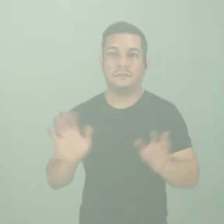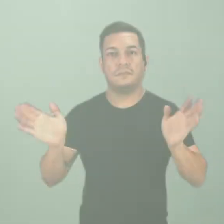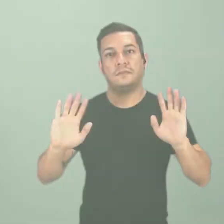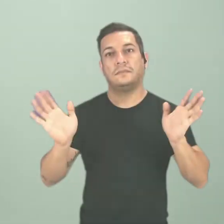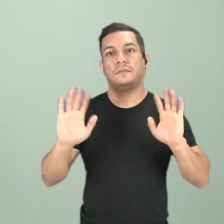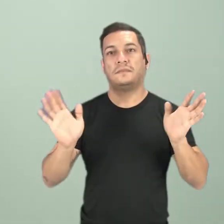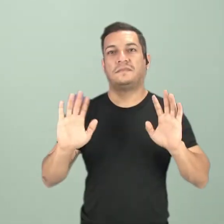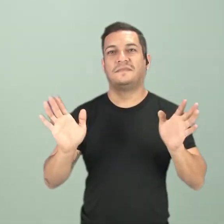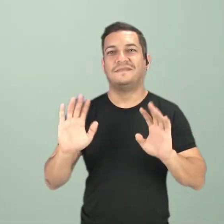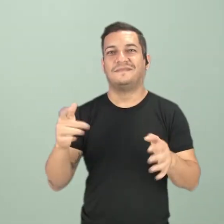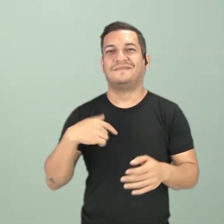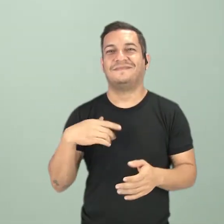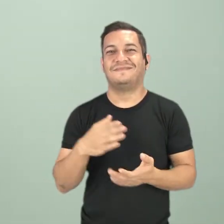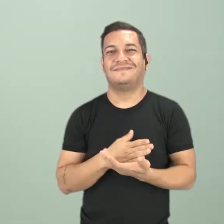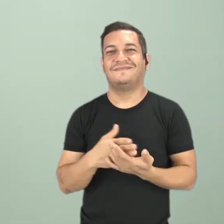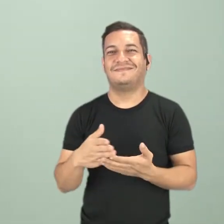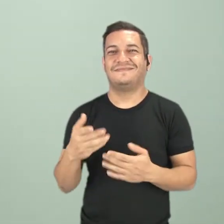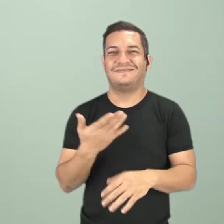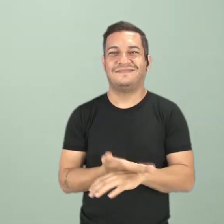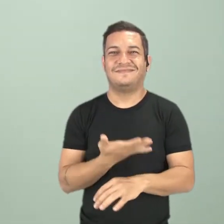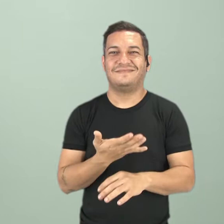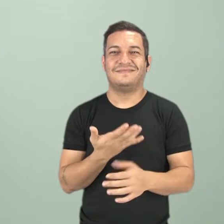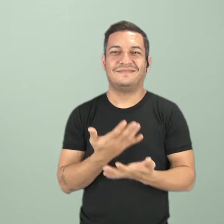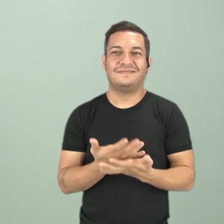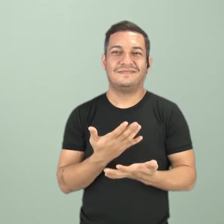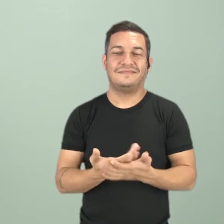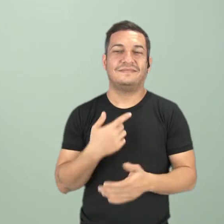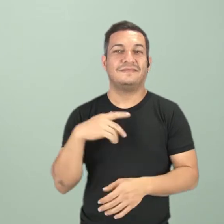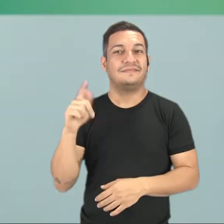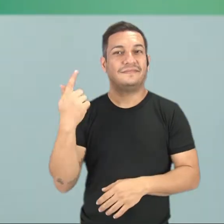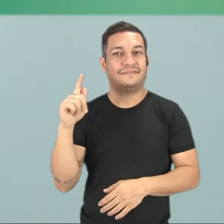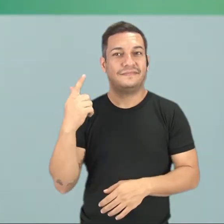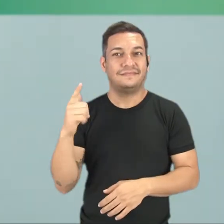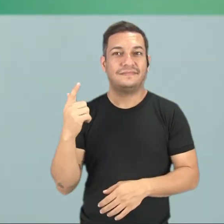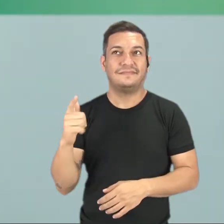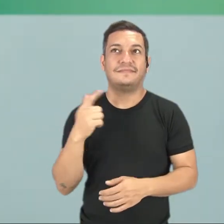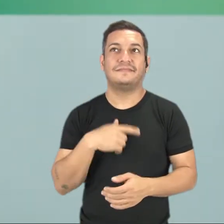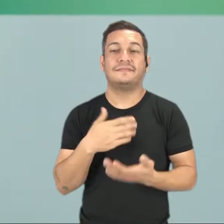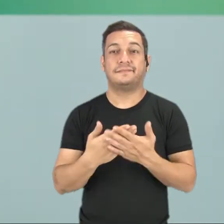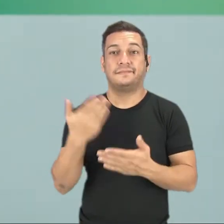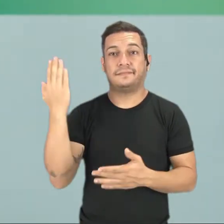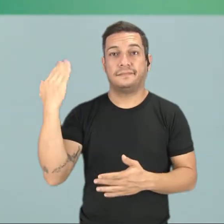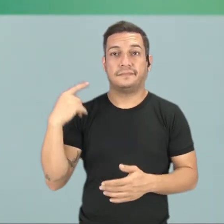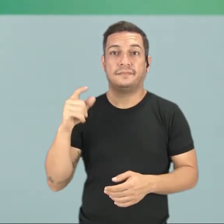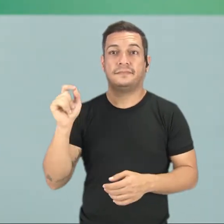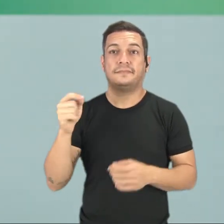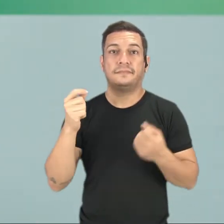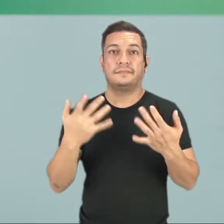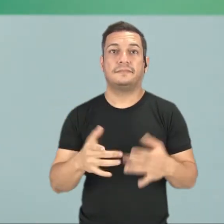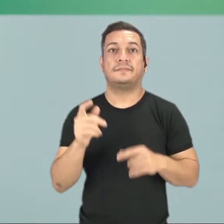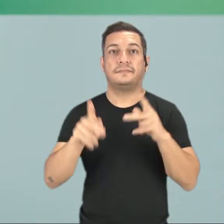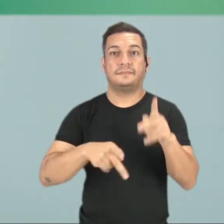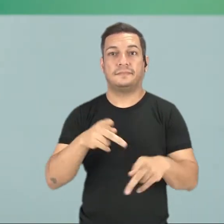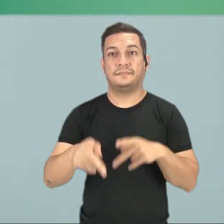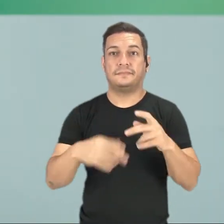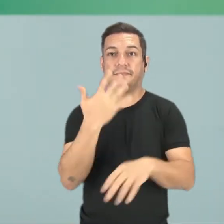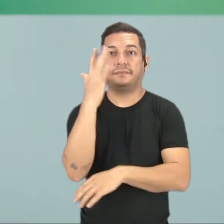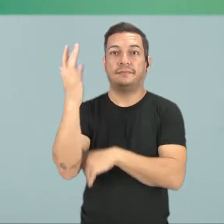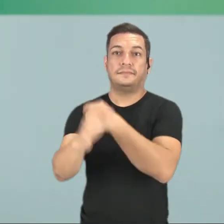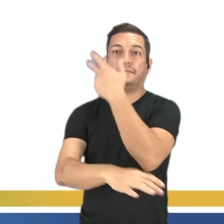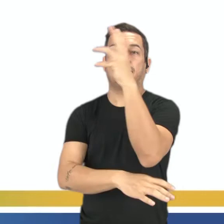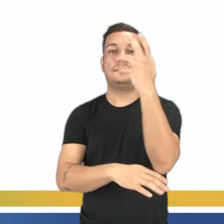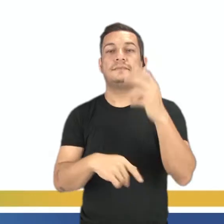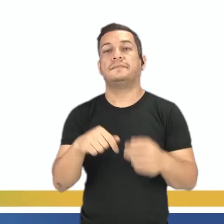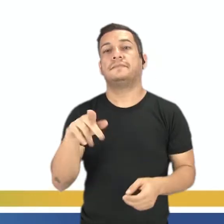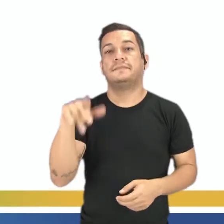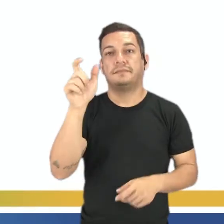Olá, estamos começando mais uma aula. Eu sou o professor Elano, professor de Geografia. Na aula passada nós falamos sobre os povos da floresta, quem